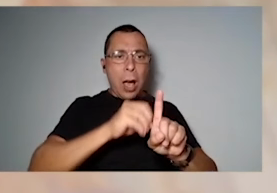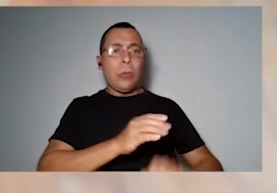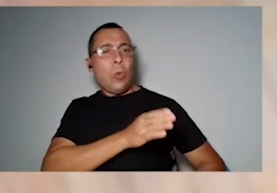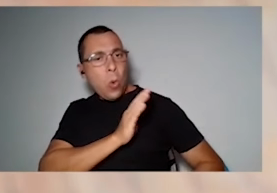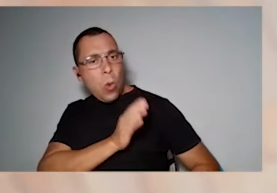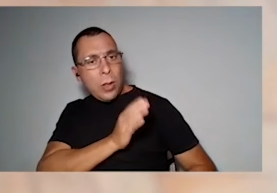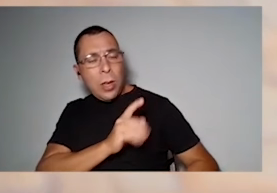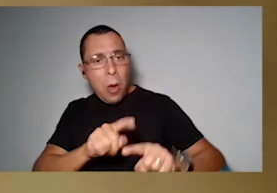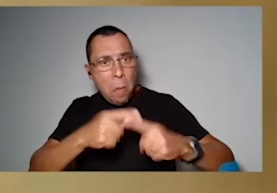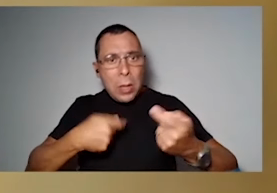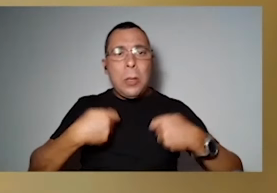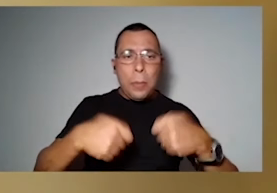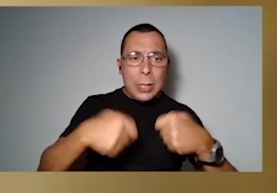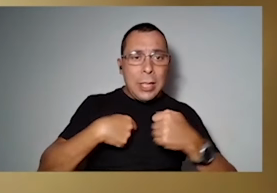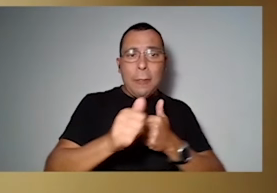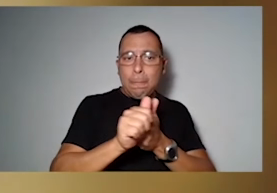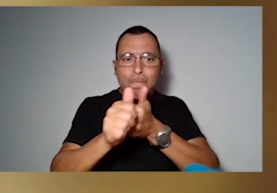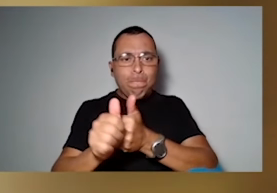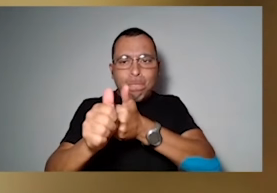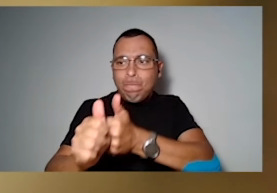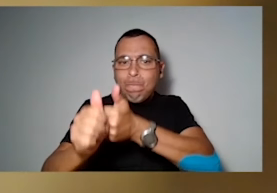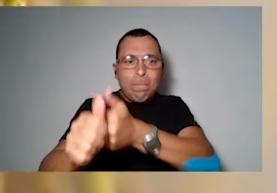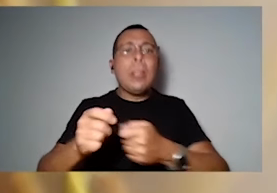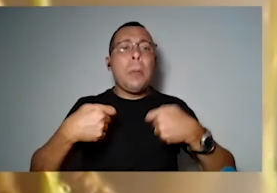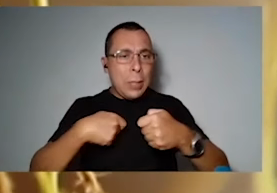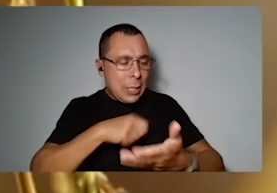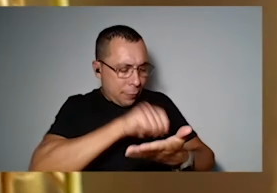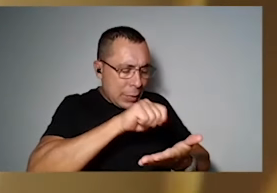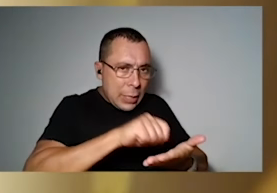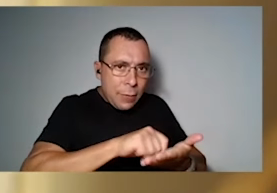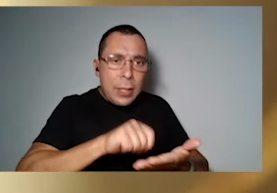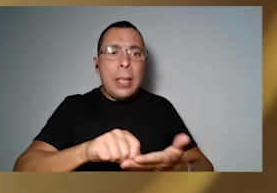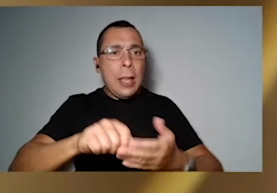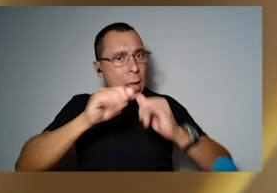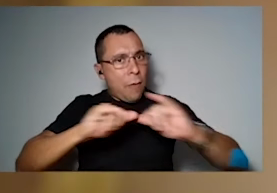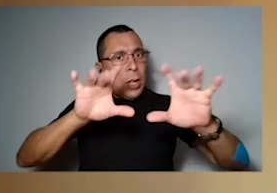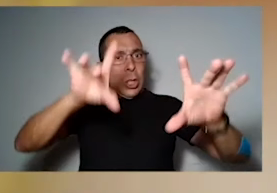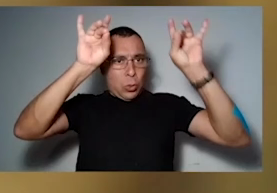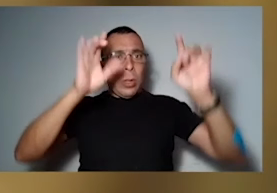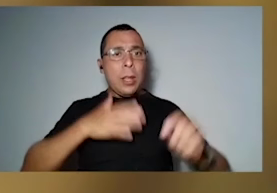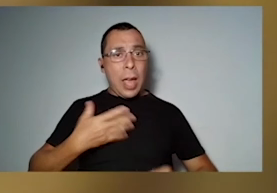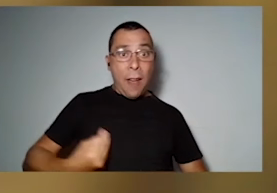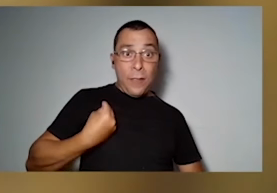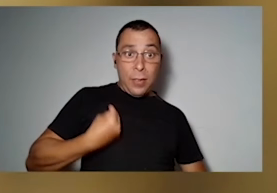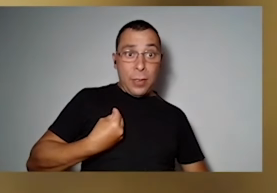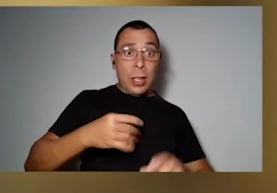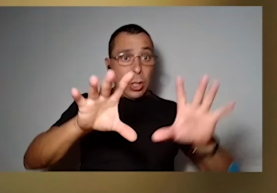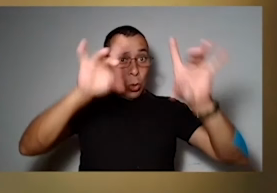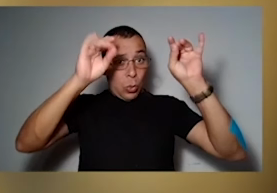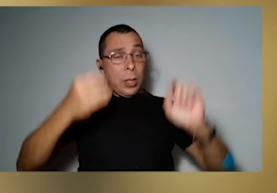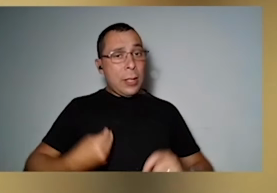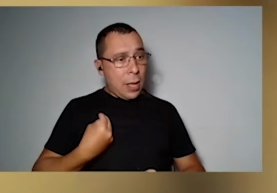graus em poros e coração. Mas eu precisava seguir, eu precisava escrever. Eu falei quando escolhi estar viva,